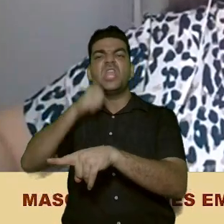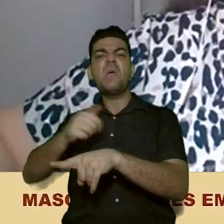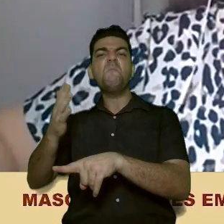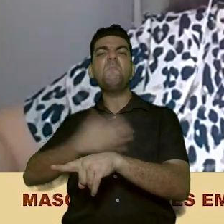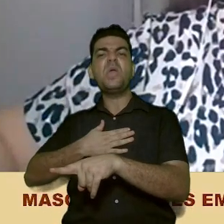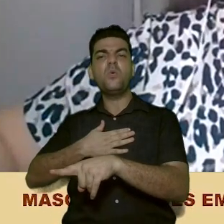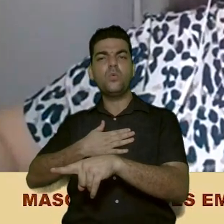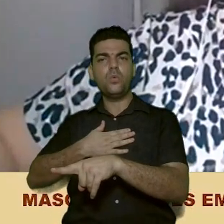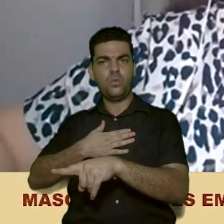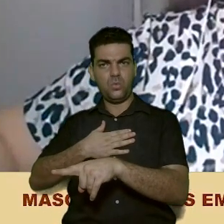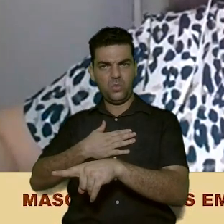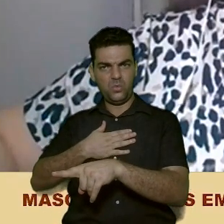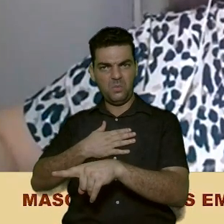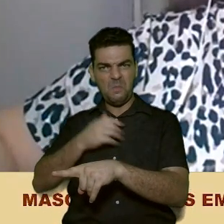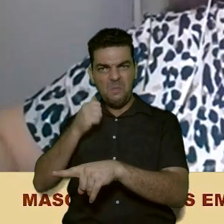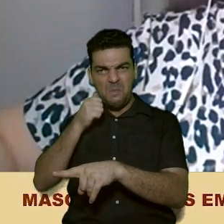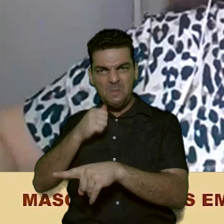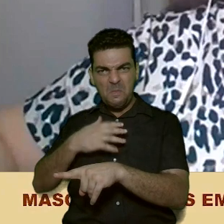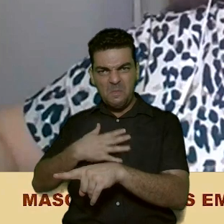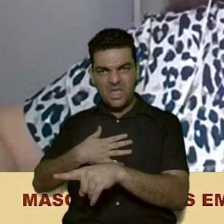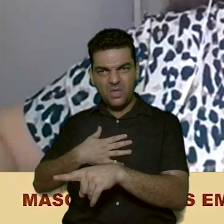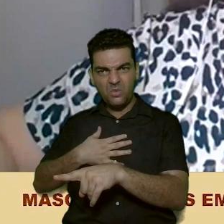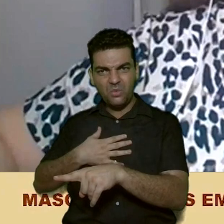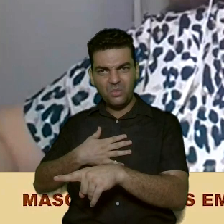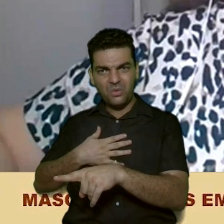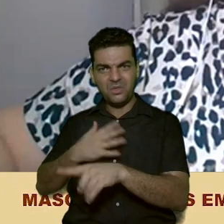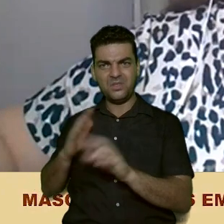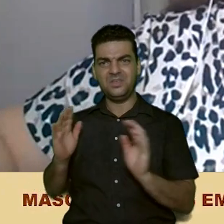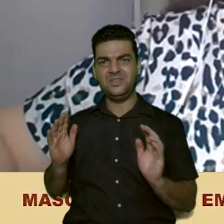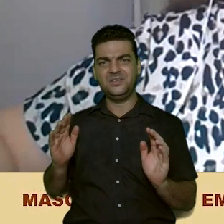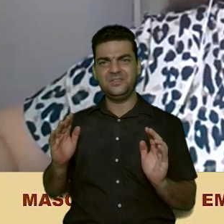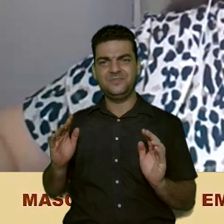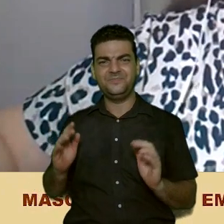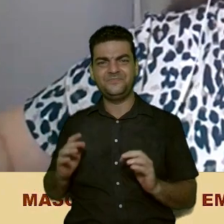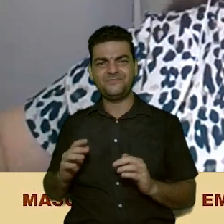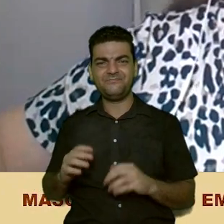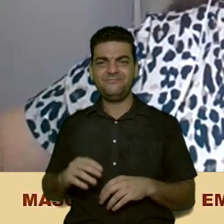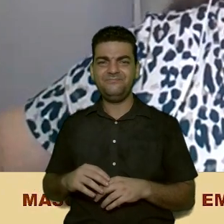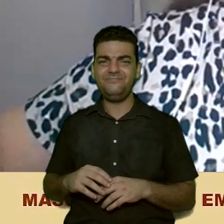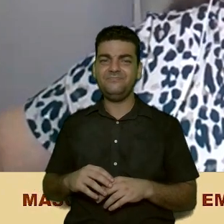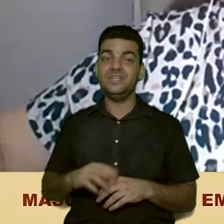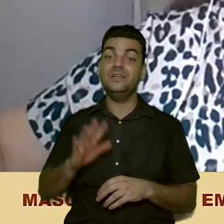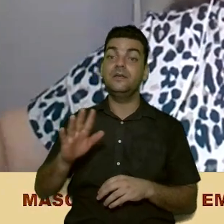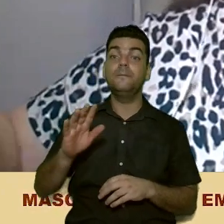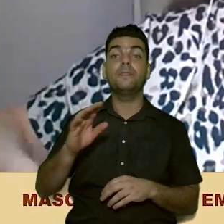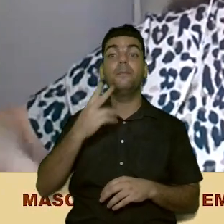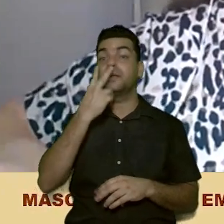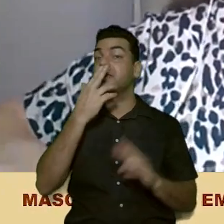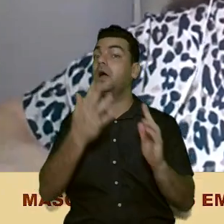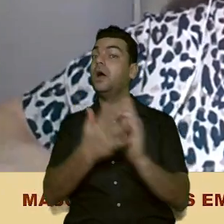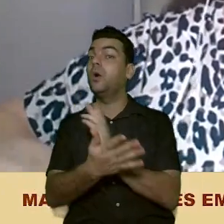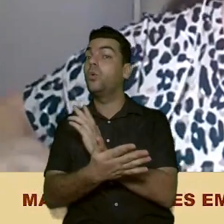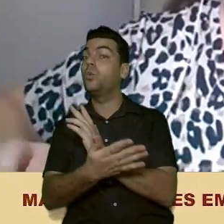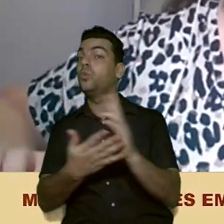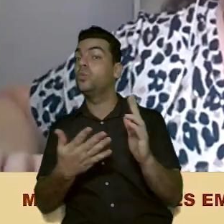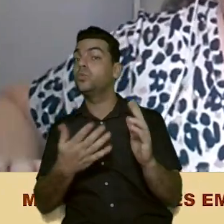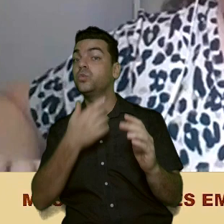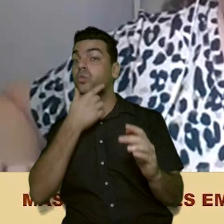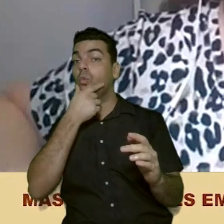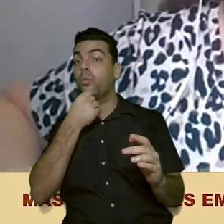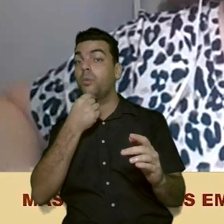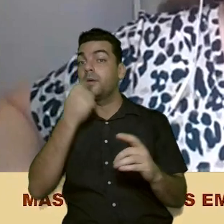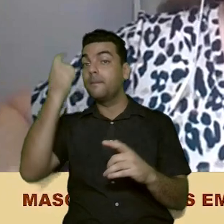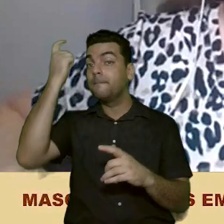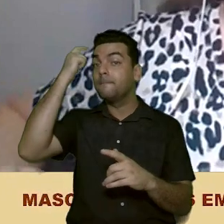assim, e eu vejo que quando os homens, né, vão criando essa consciência, a coisa começa a